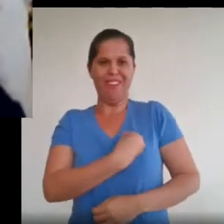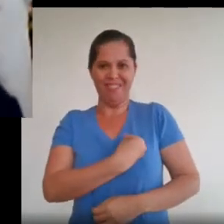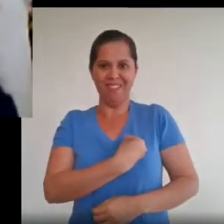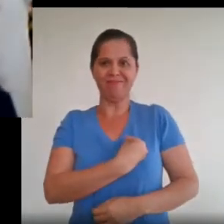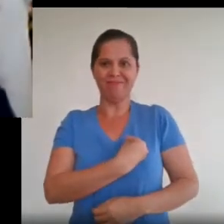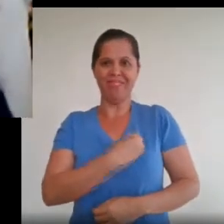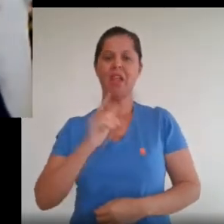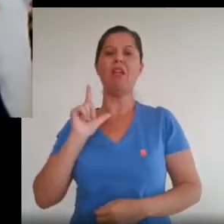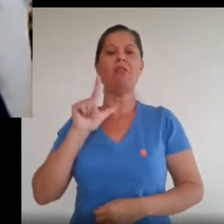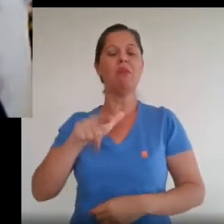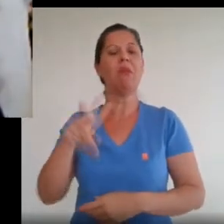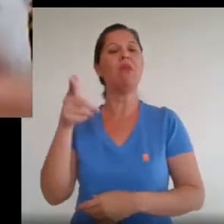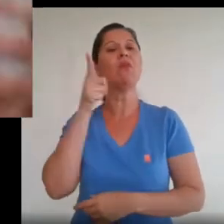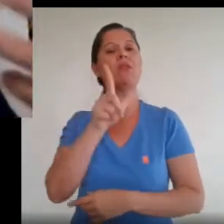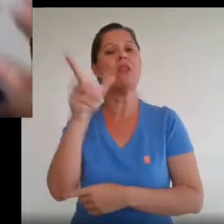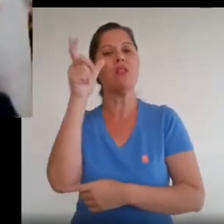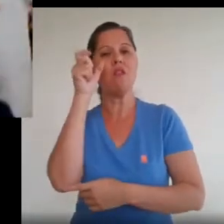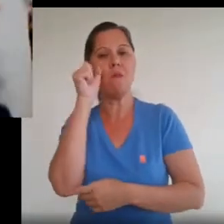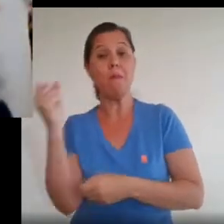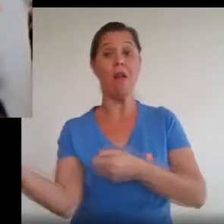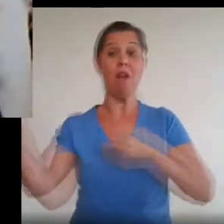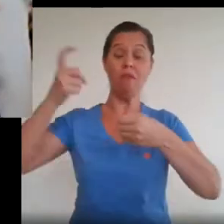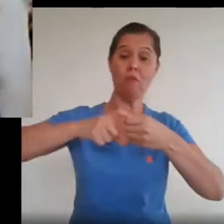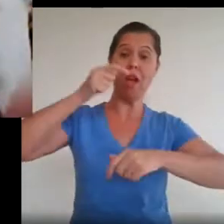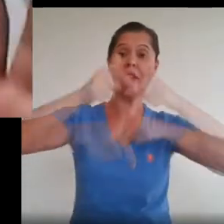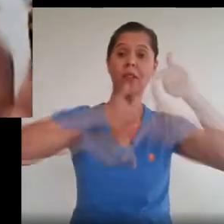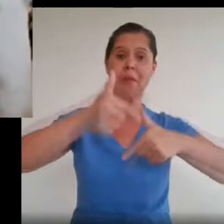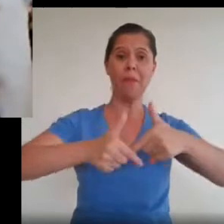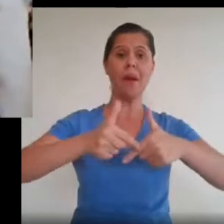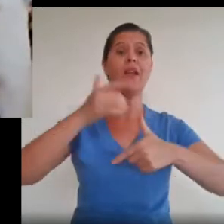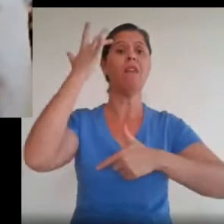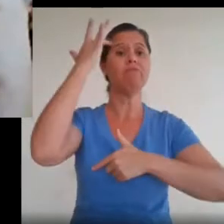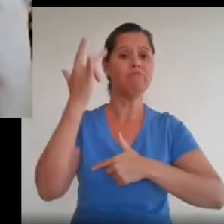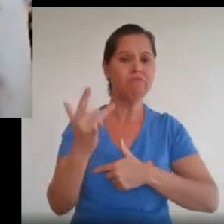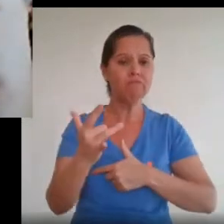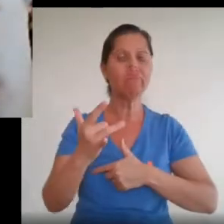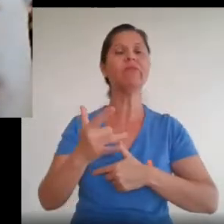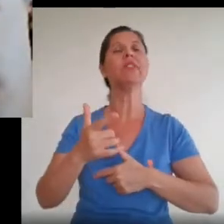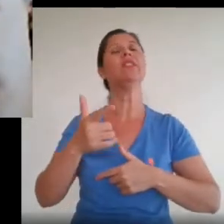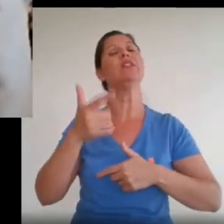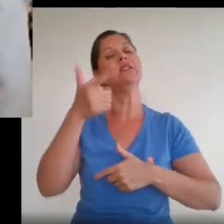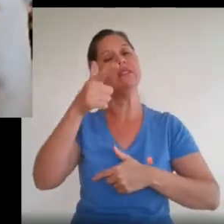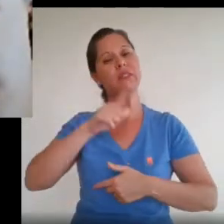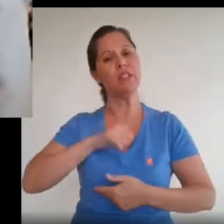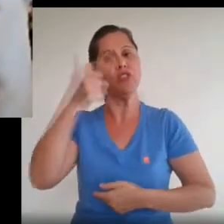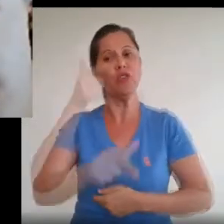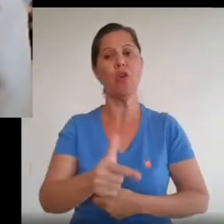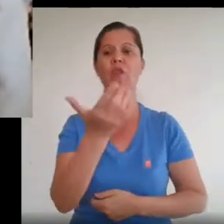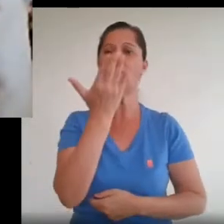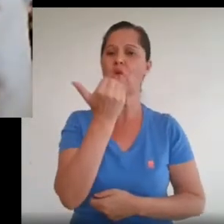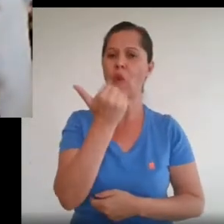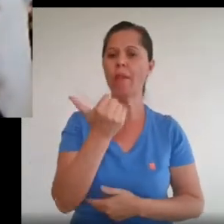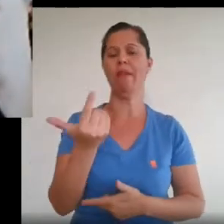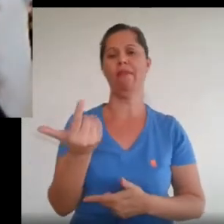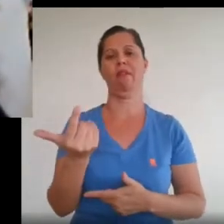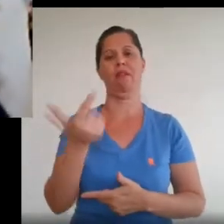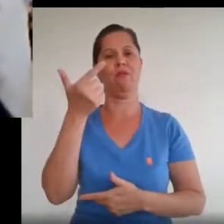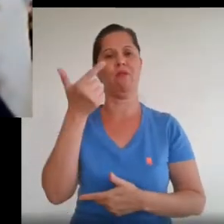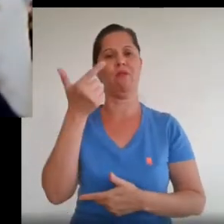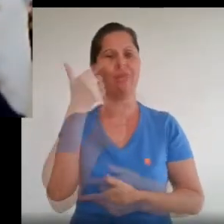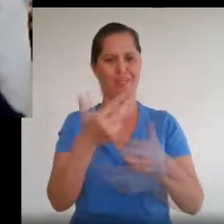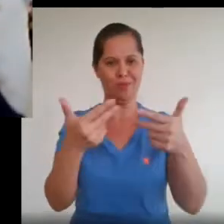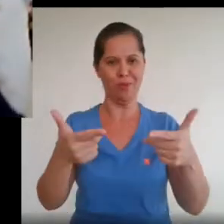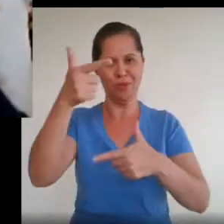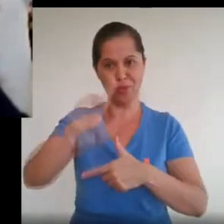e poder depois dormir para no outro dia começar a sua labuta pelo dia seguinte, sua briga pelo dia